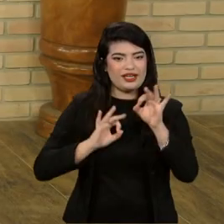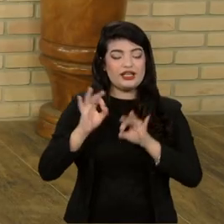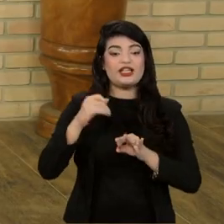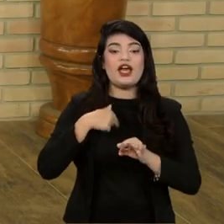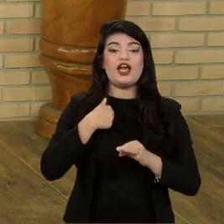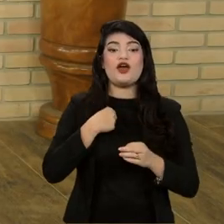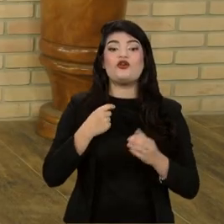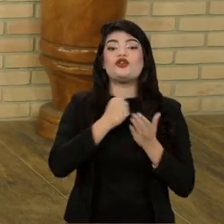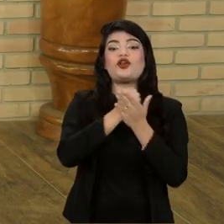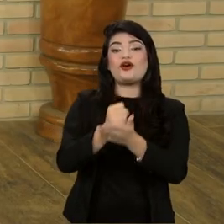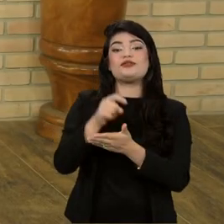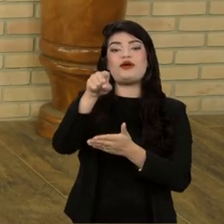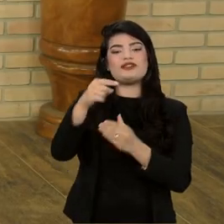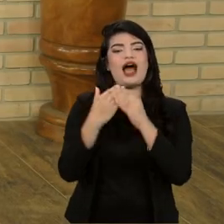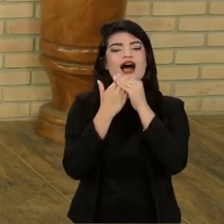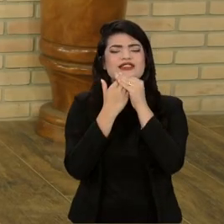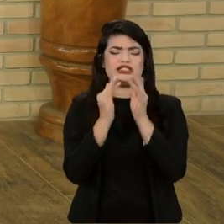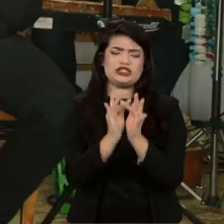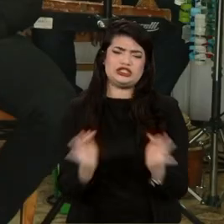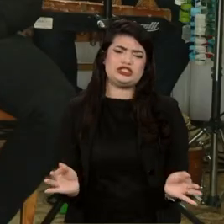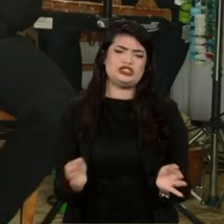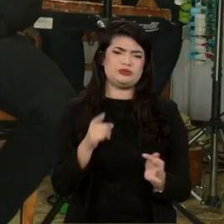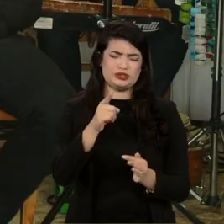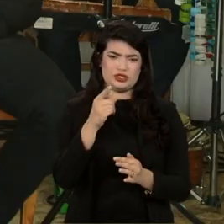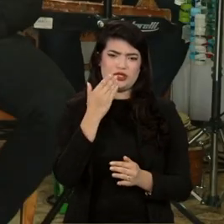sanduíche mortadela, tá?